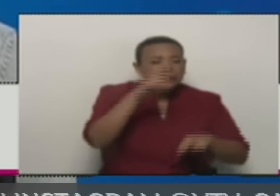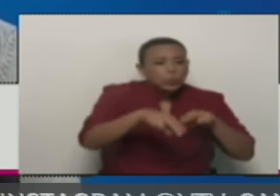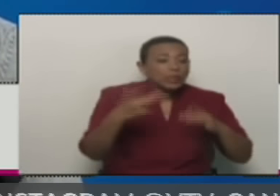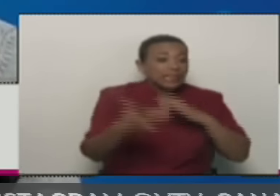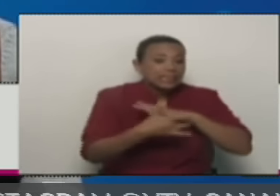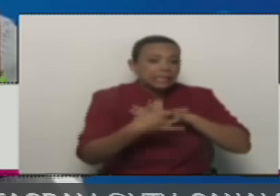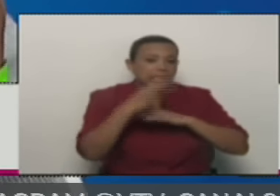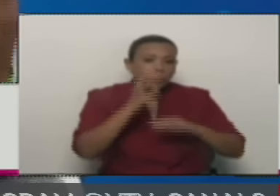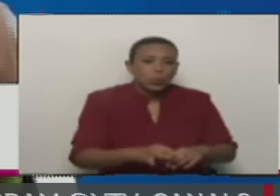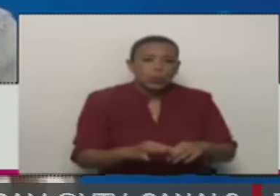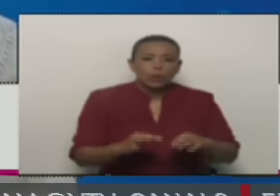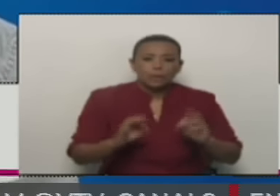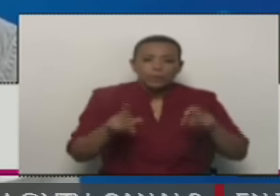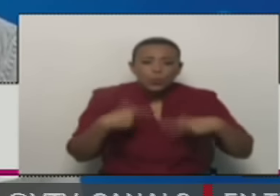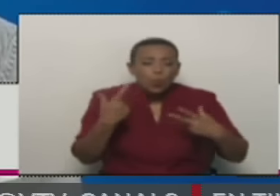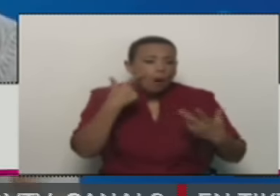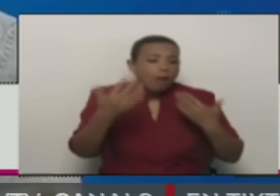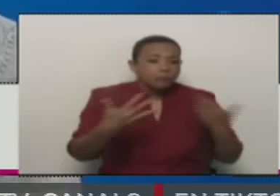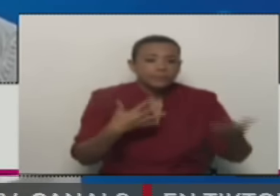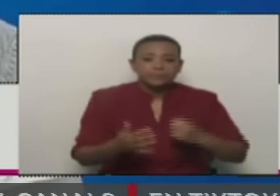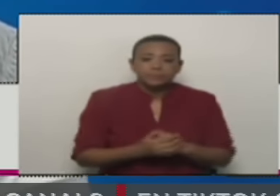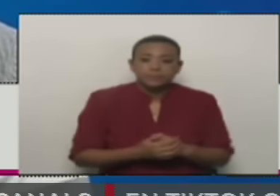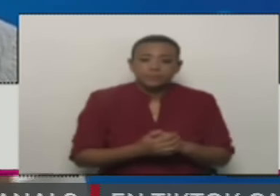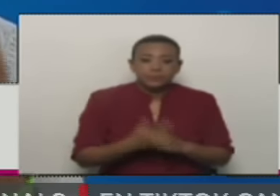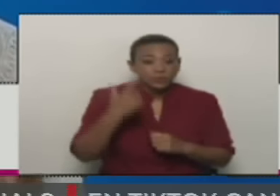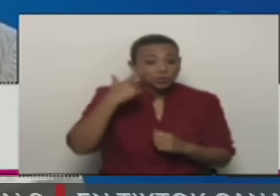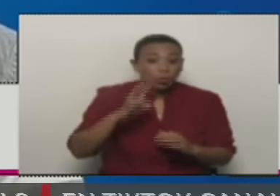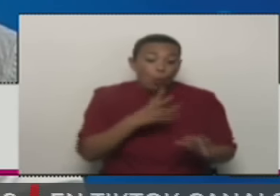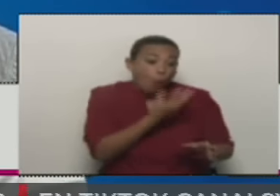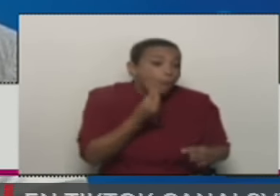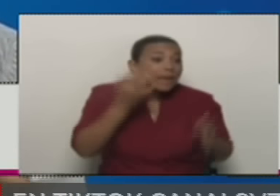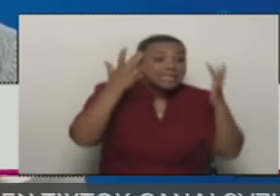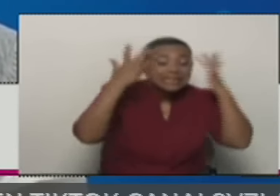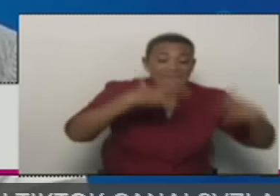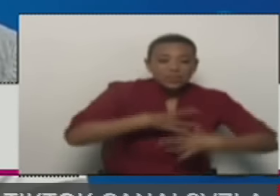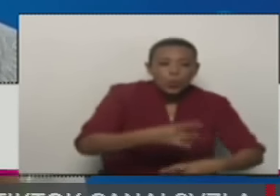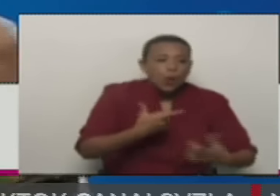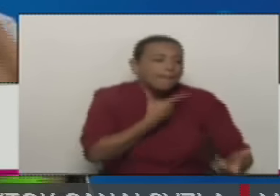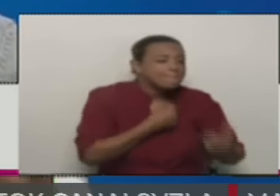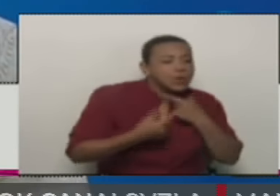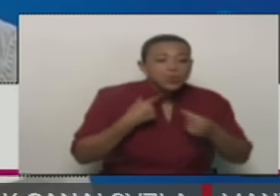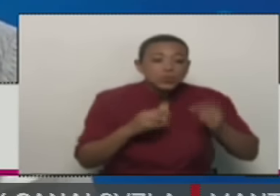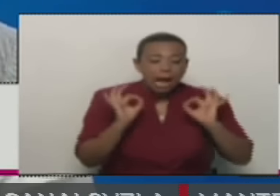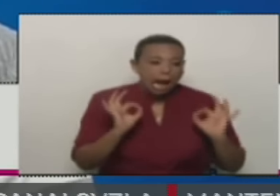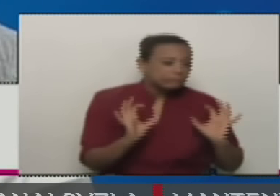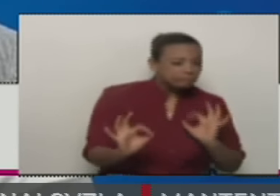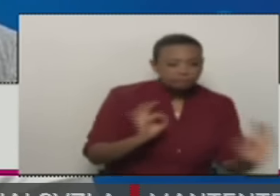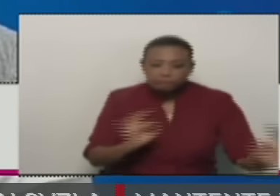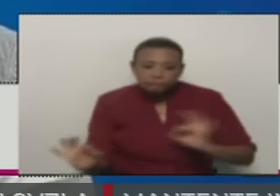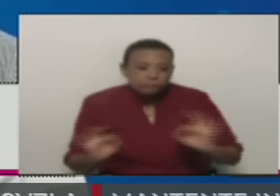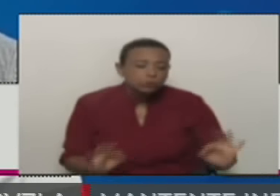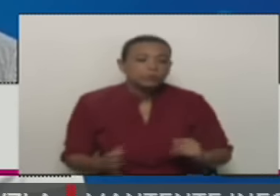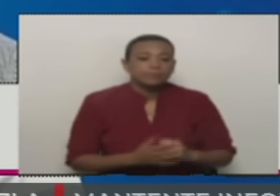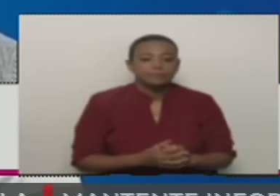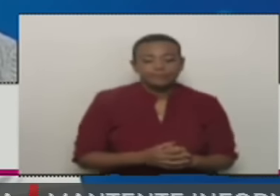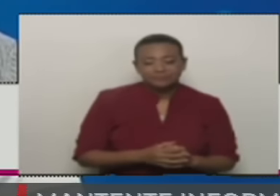ver no olhar dos jovens o interesse por desenvolver, o interesse pela